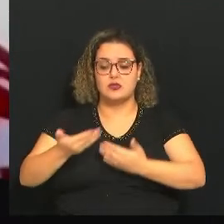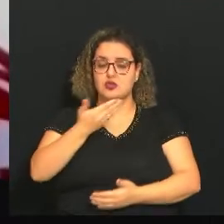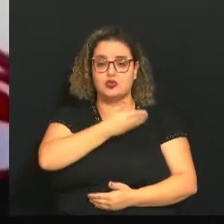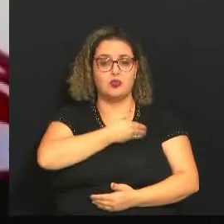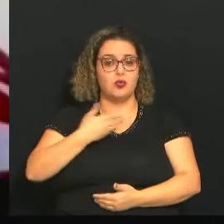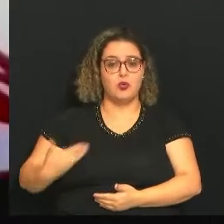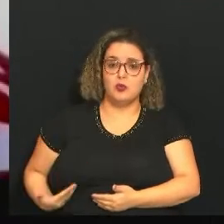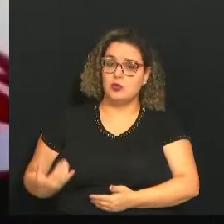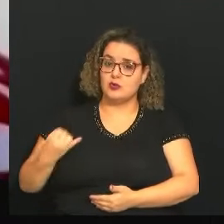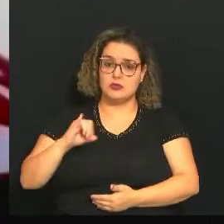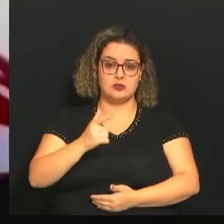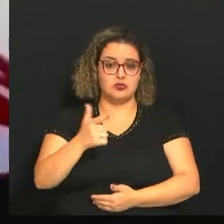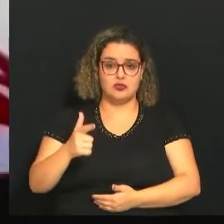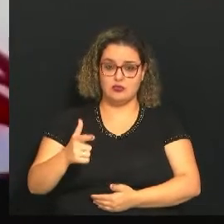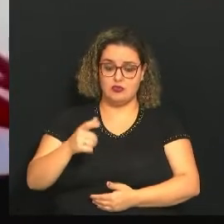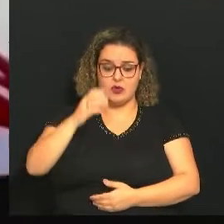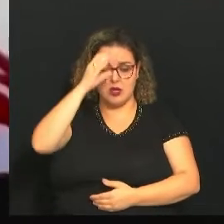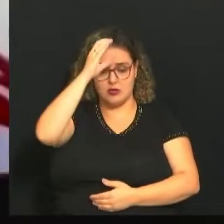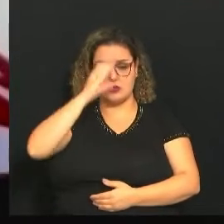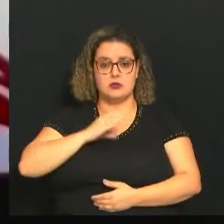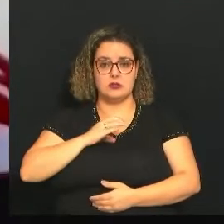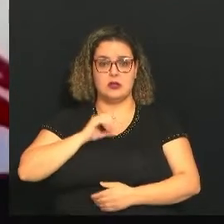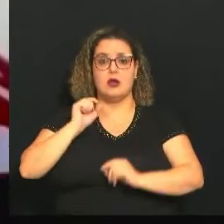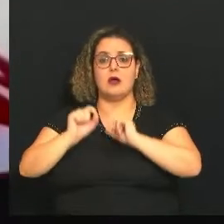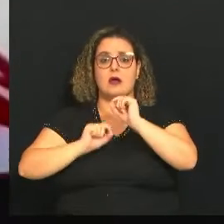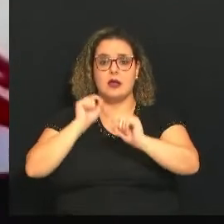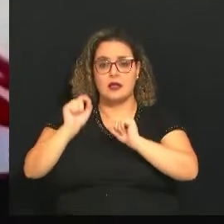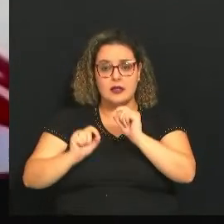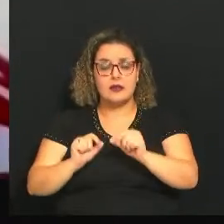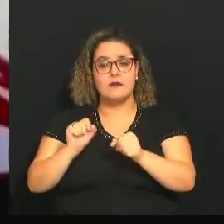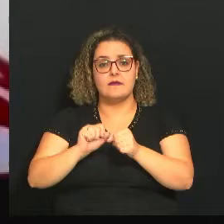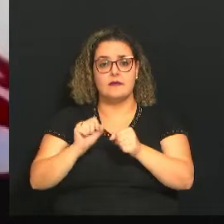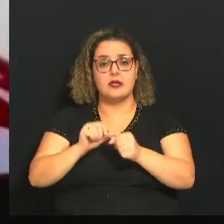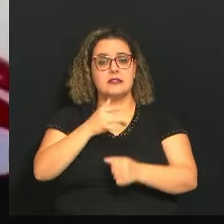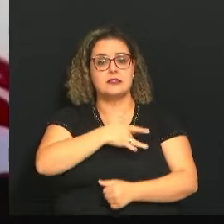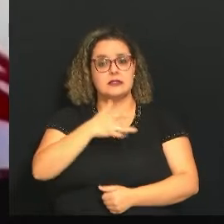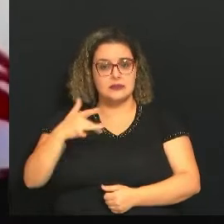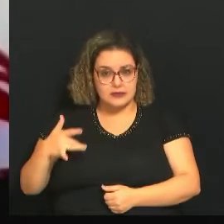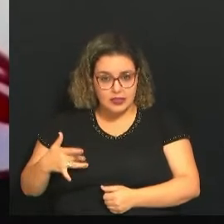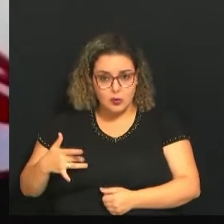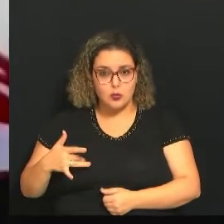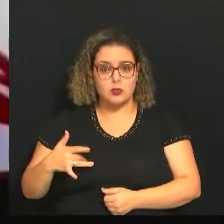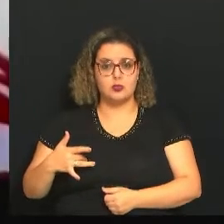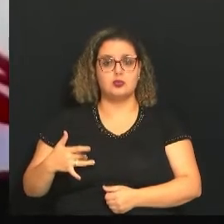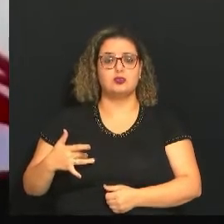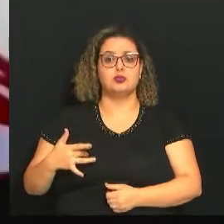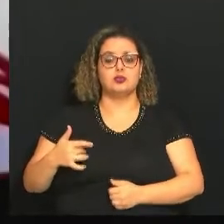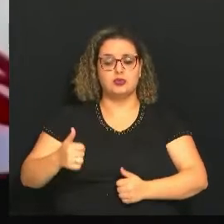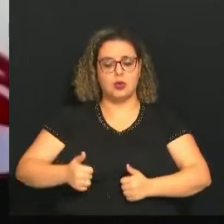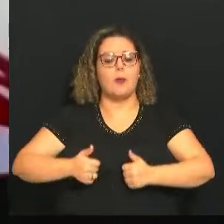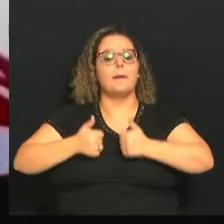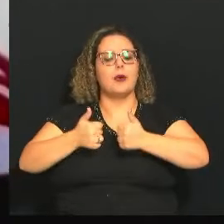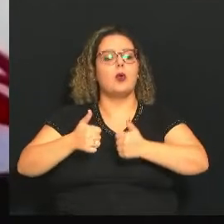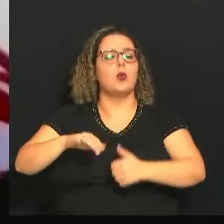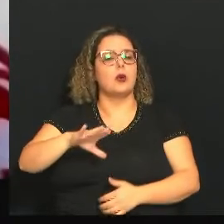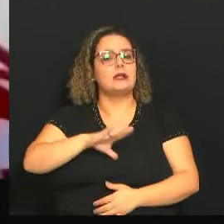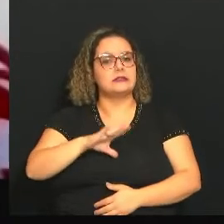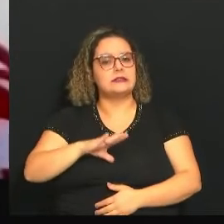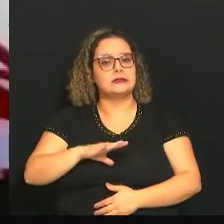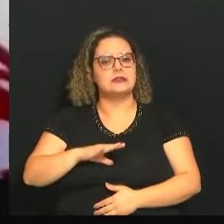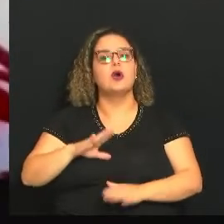faz a saúde do município é o servidor público. Uma cidade saudável precisa ter um servidor